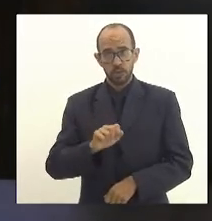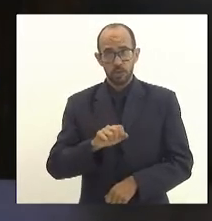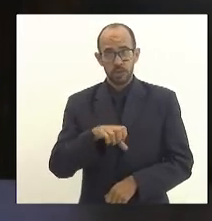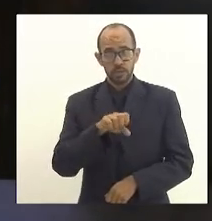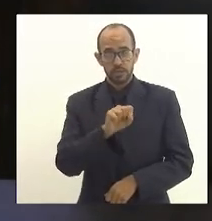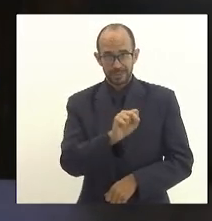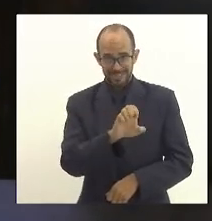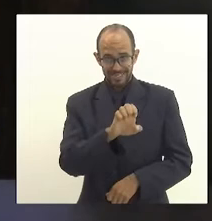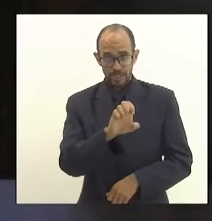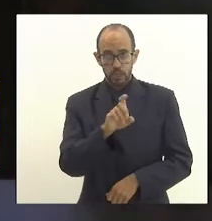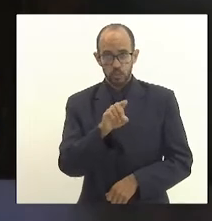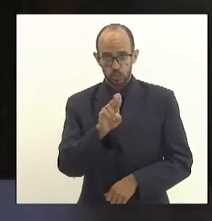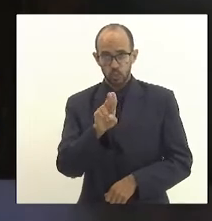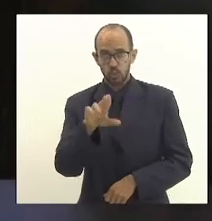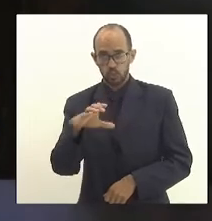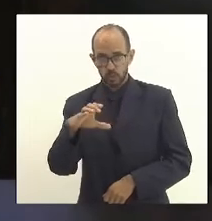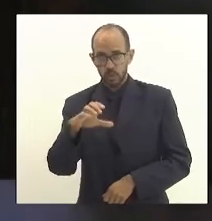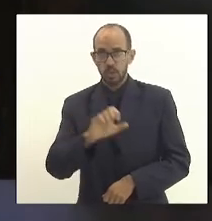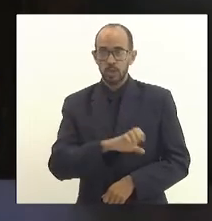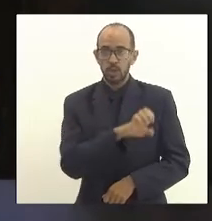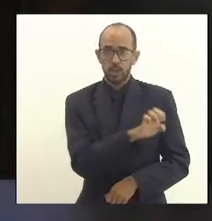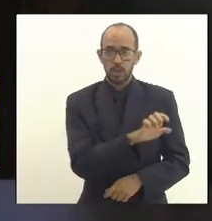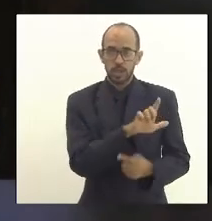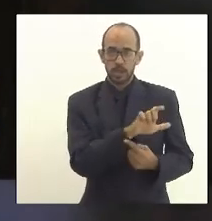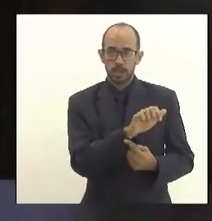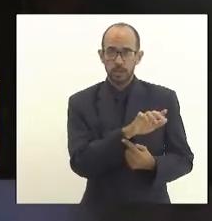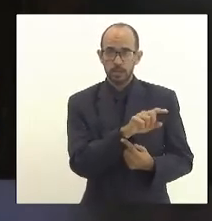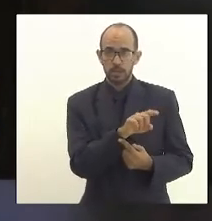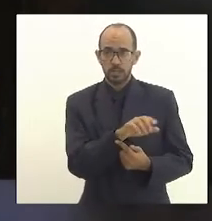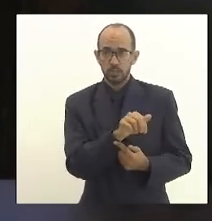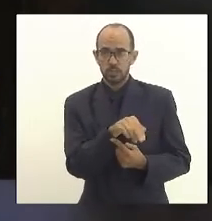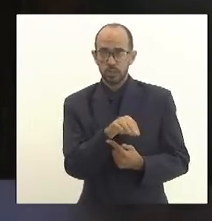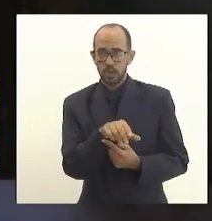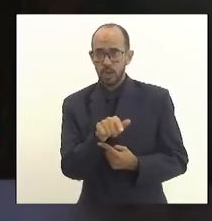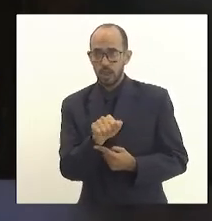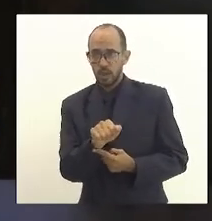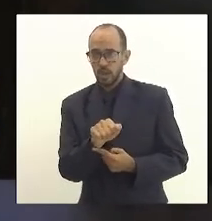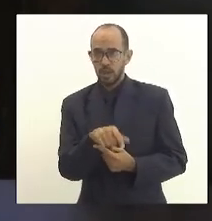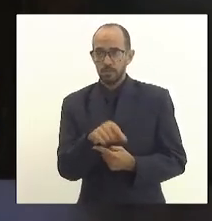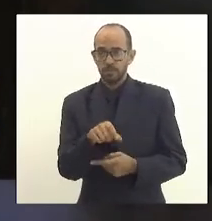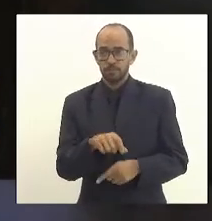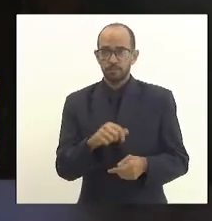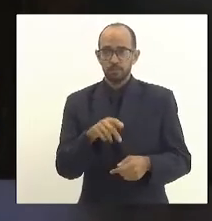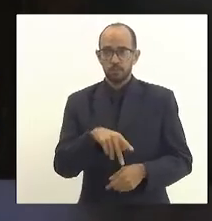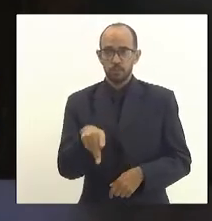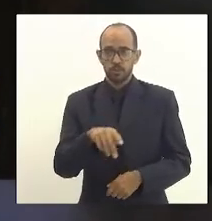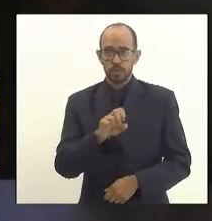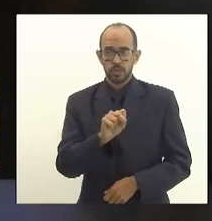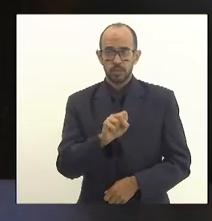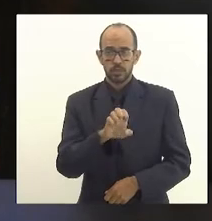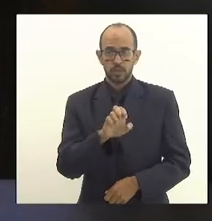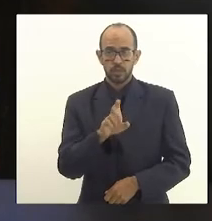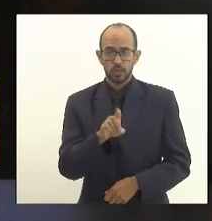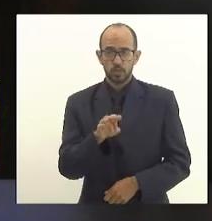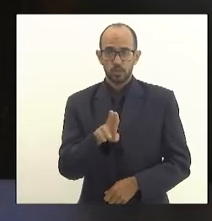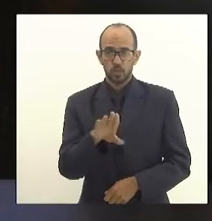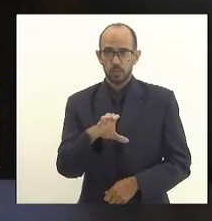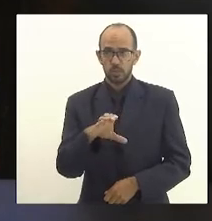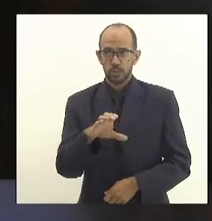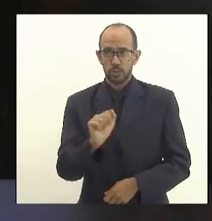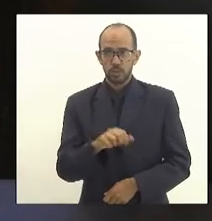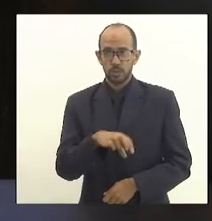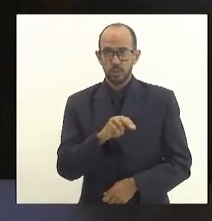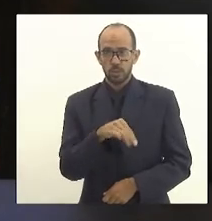Seduc, Elisângela Lima, assessora da Universeduc, Seduc, William dos Santos, assessor